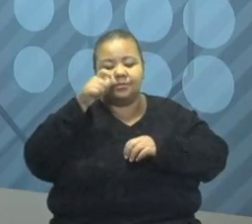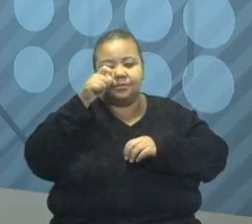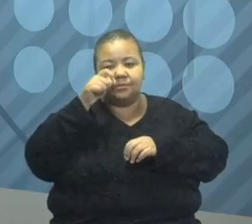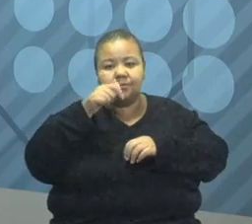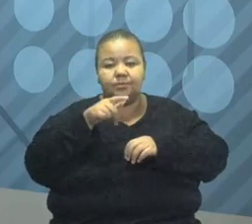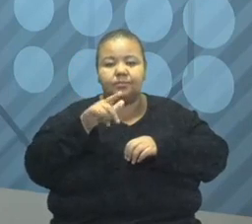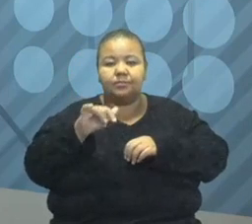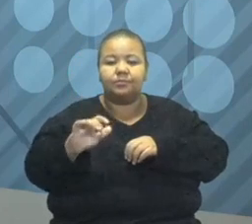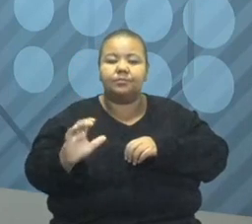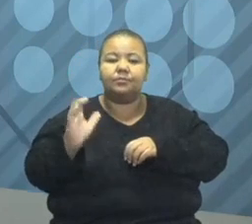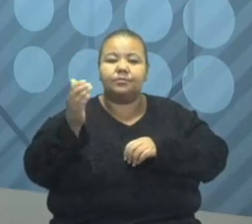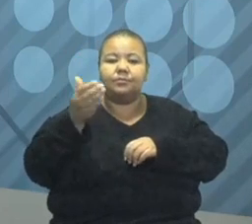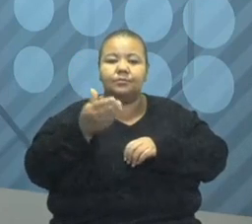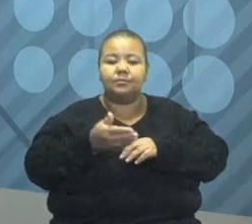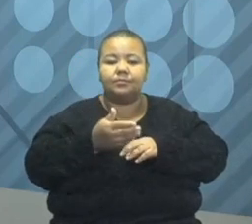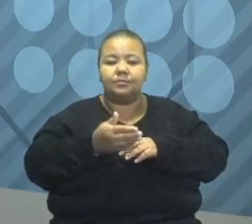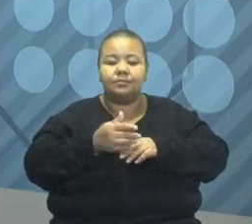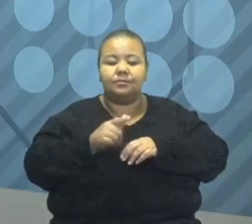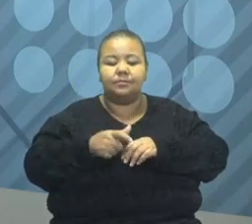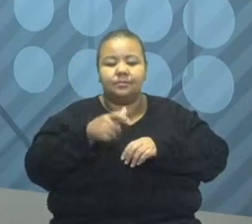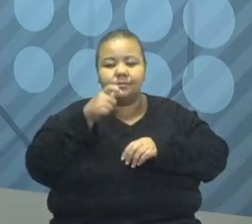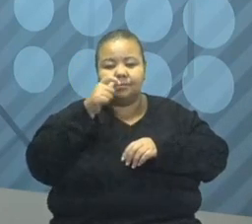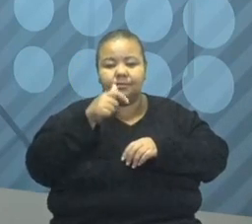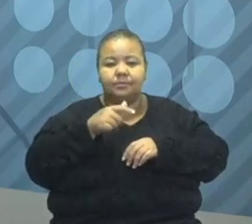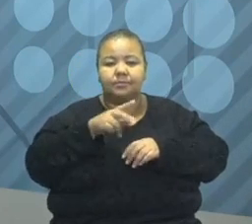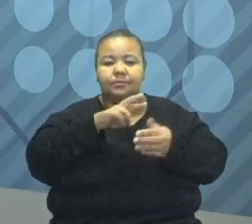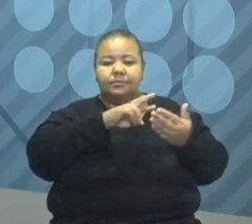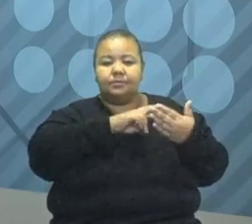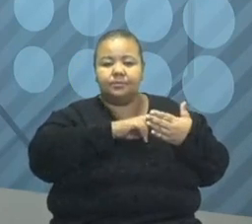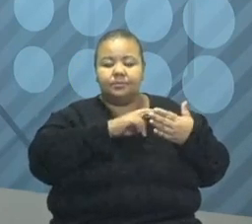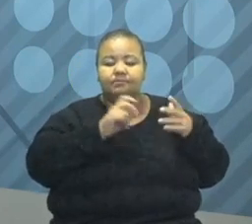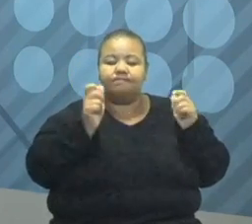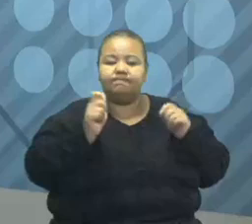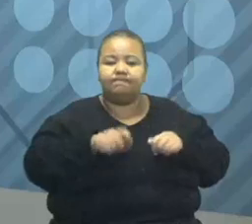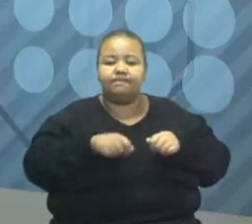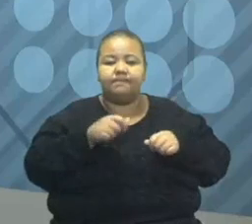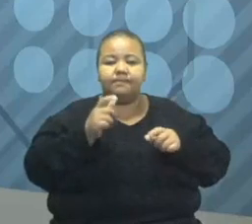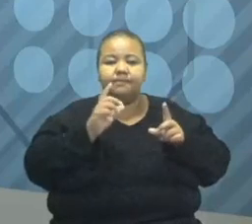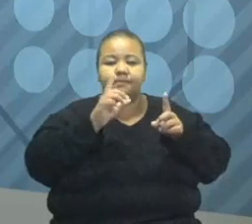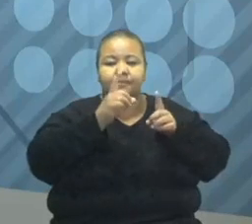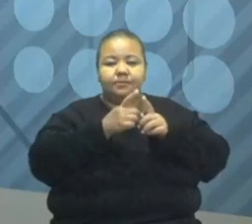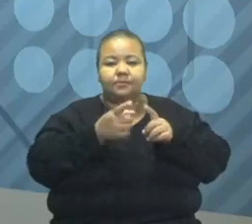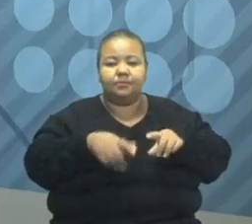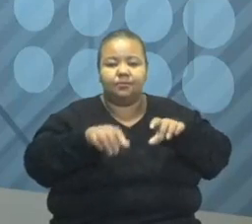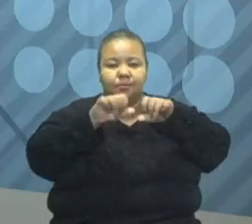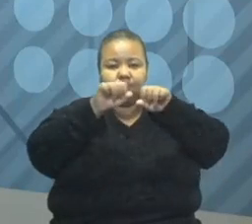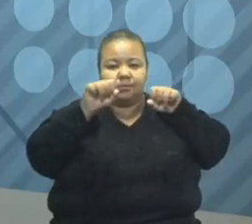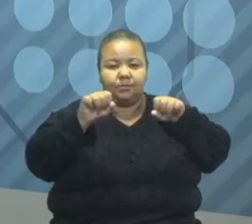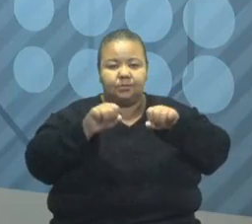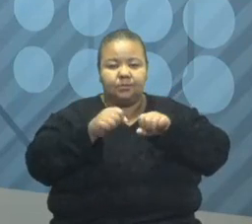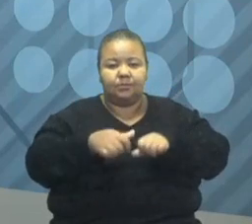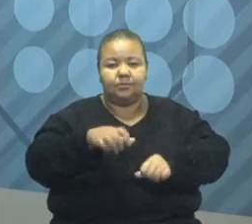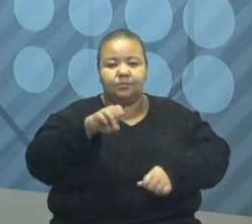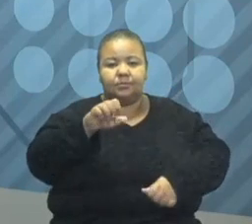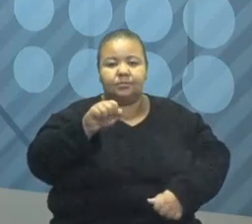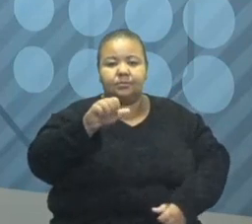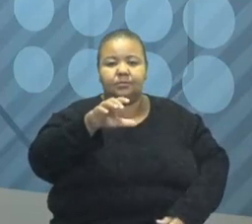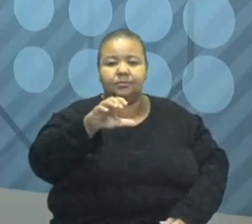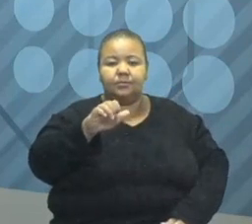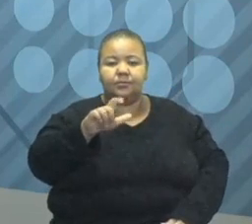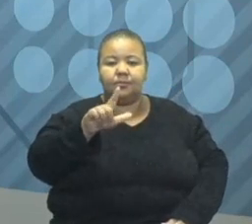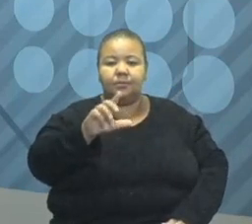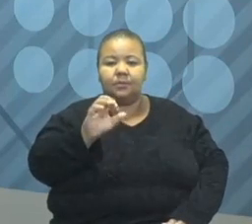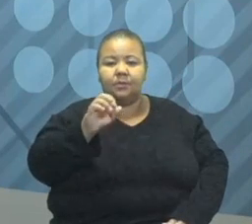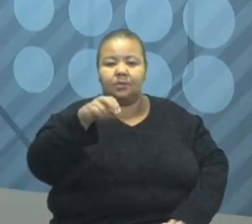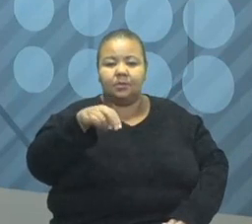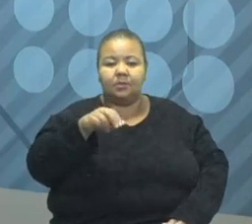o que está acontecendo e ver essas possibilidades para, assim, encontrar o sistema escalonado. Então, nós vimos